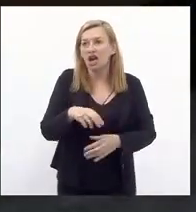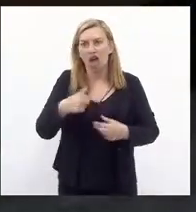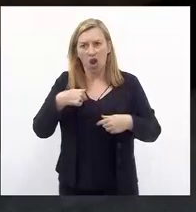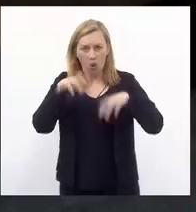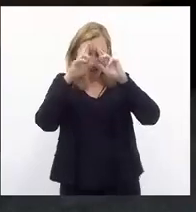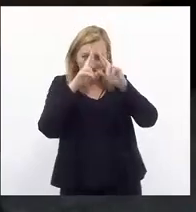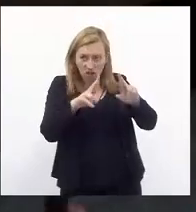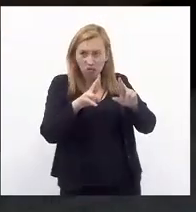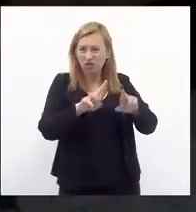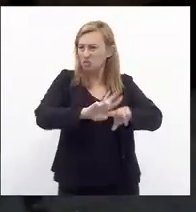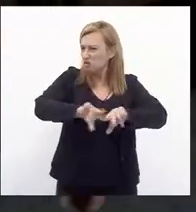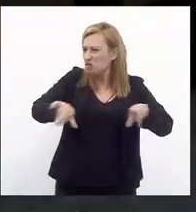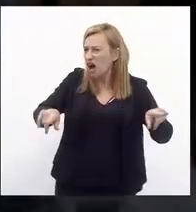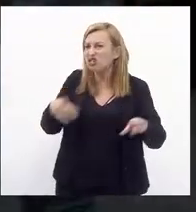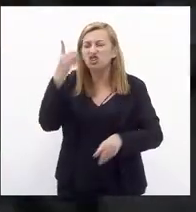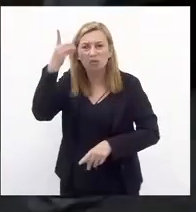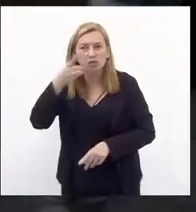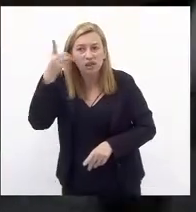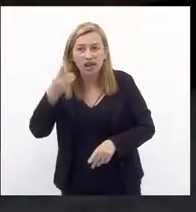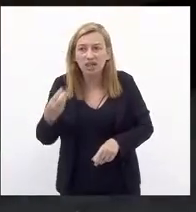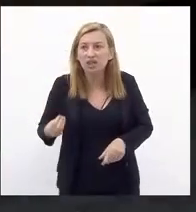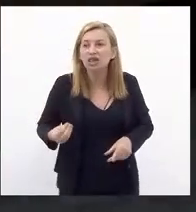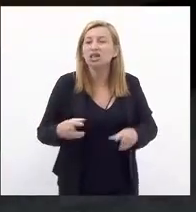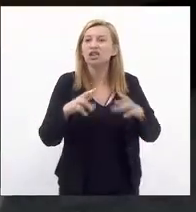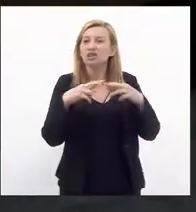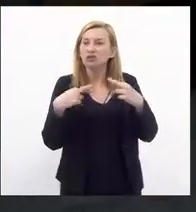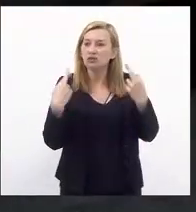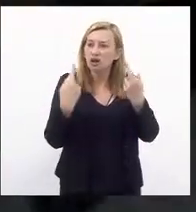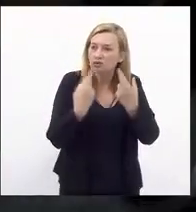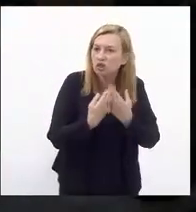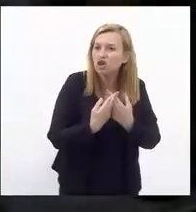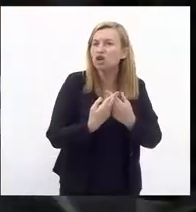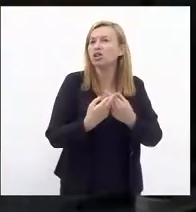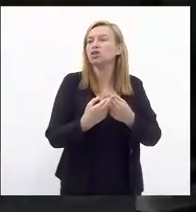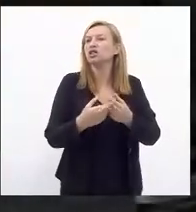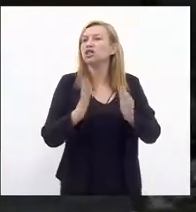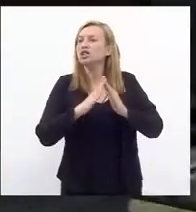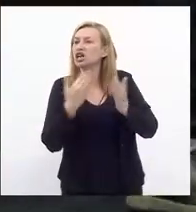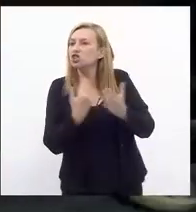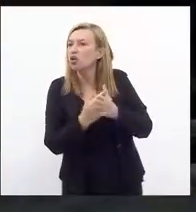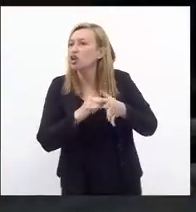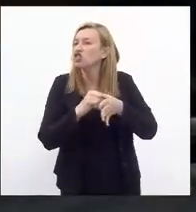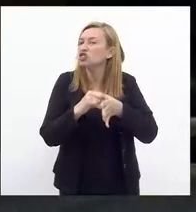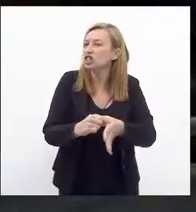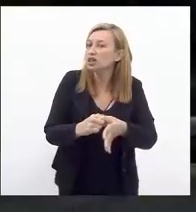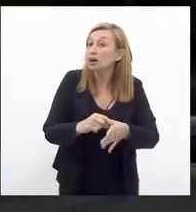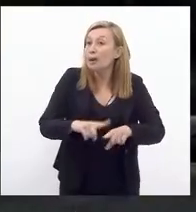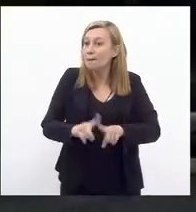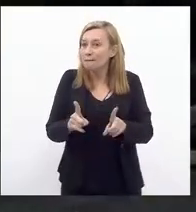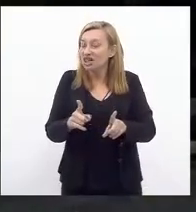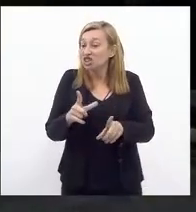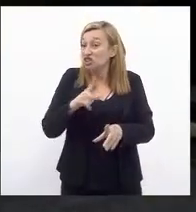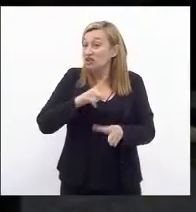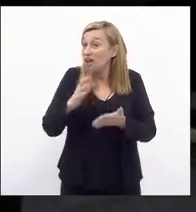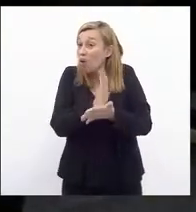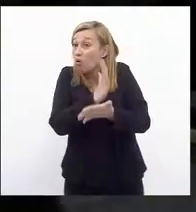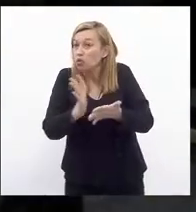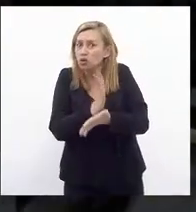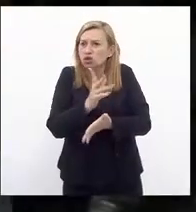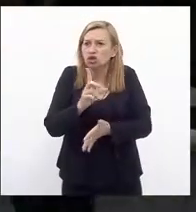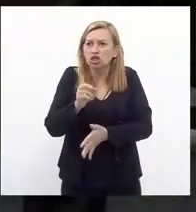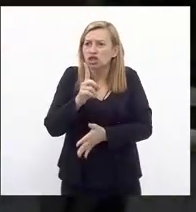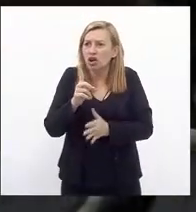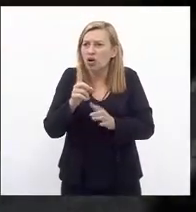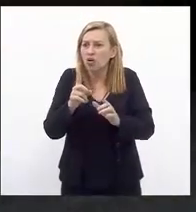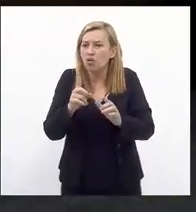respeito muitos parlamentares que participou da audiência dos colégio de líderes e tiveram alguns que nem